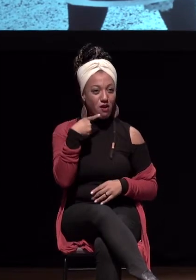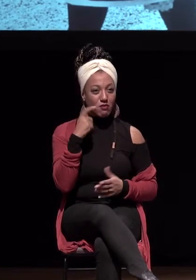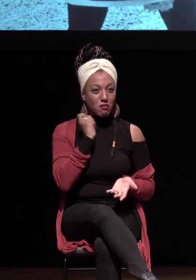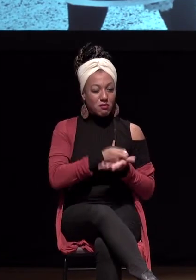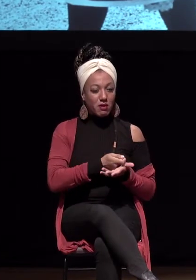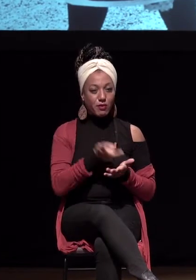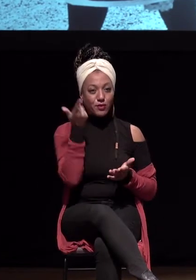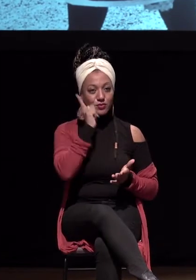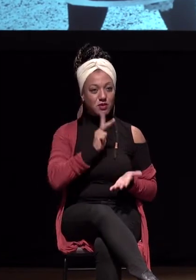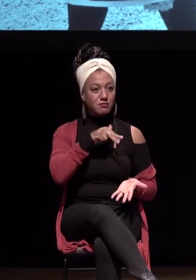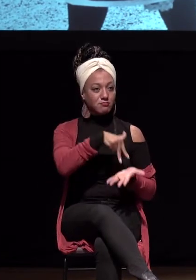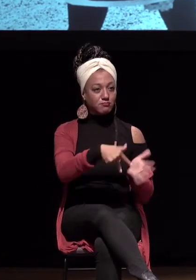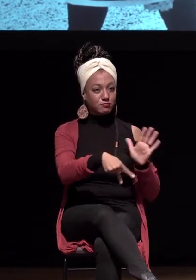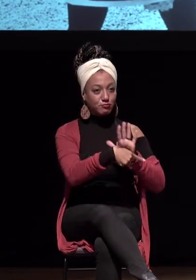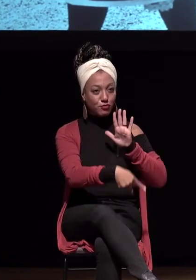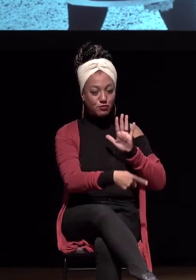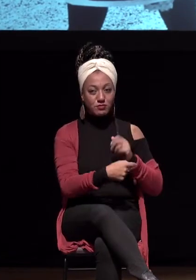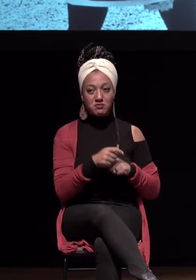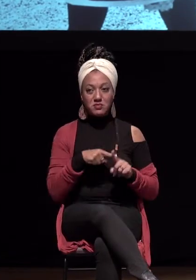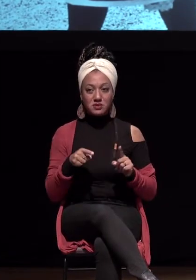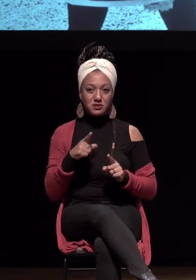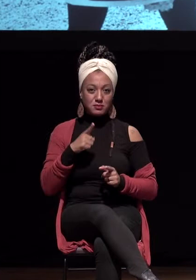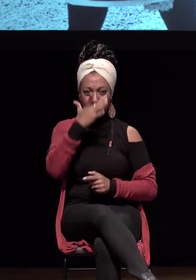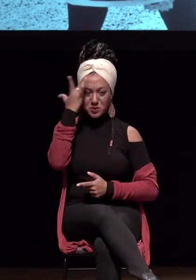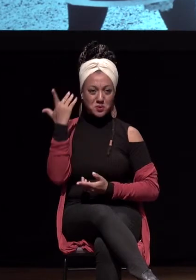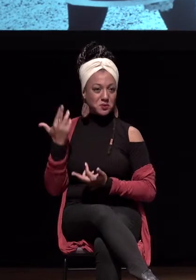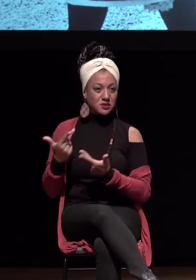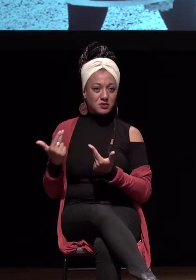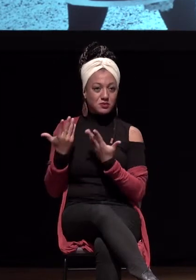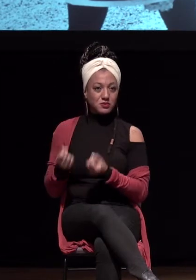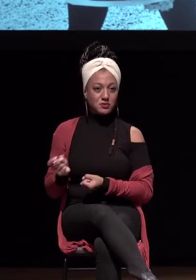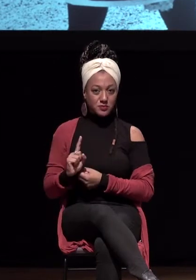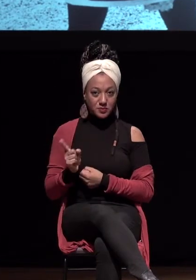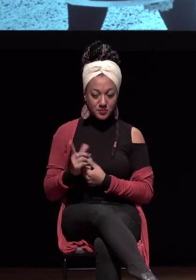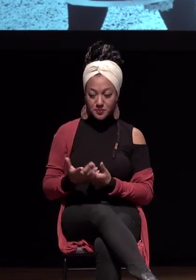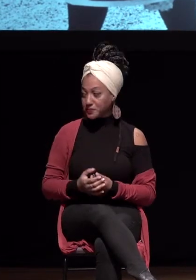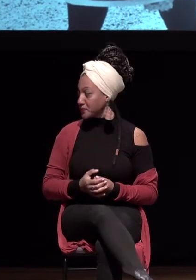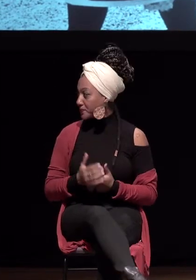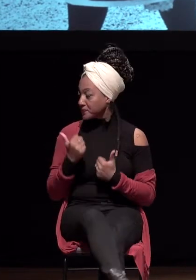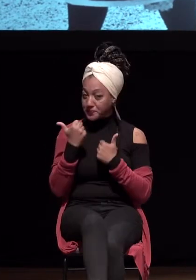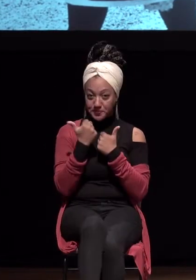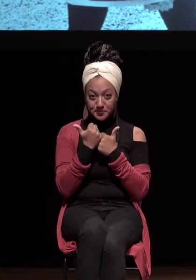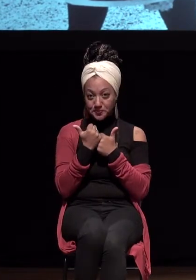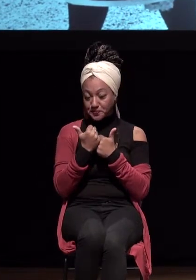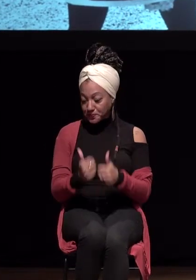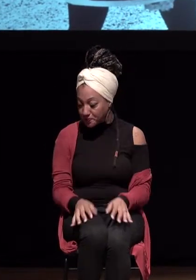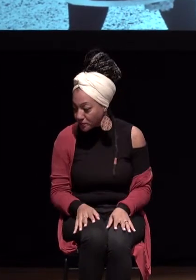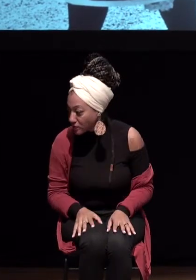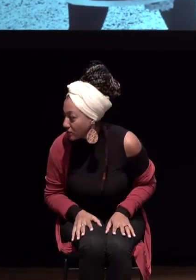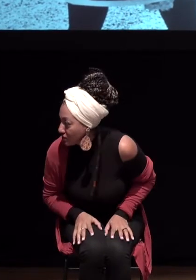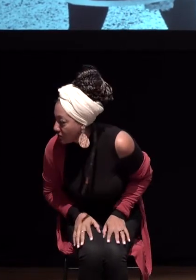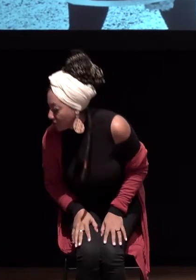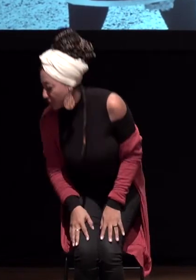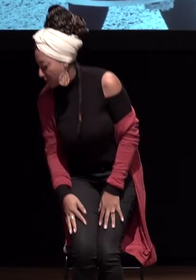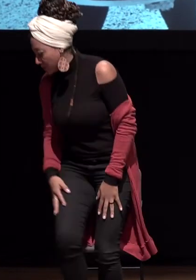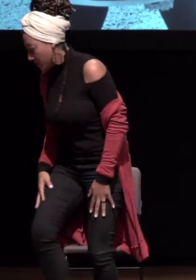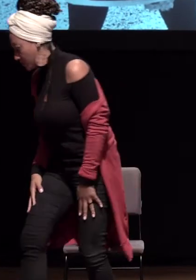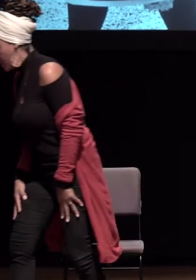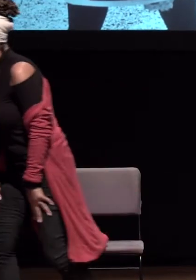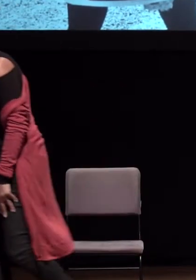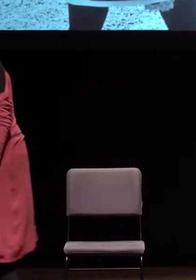criminalizados. A outra questão é quando você fala dos territórios, da importância